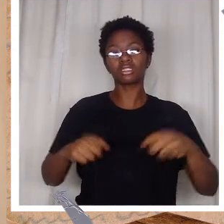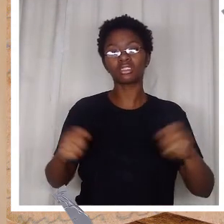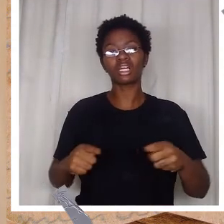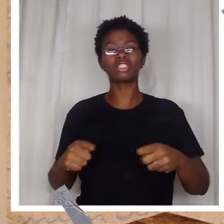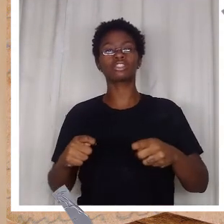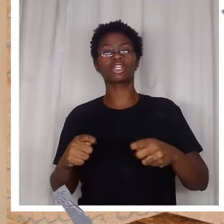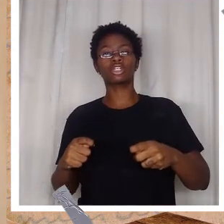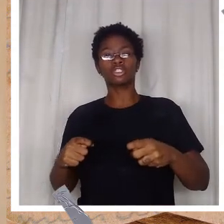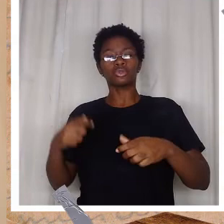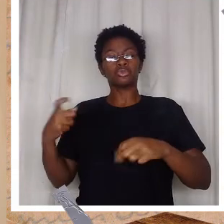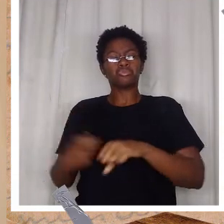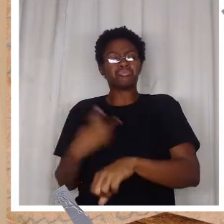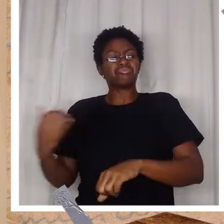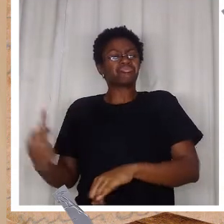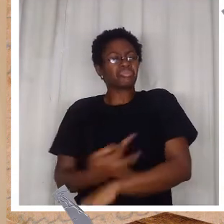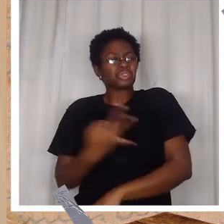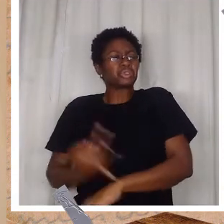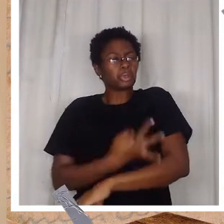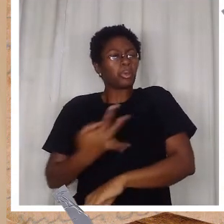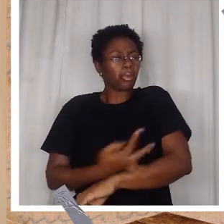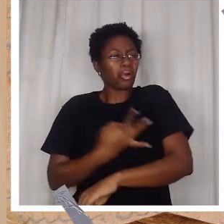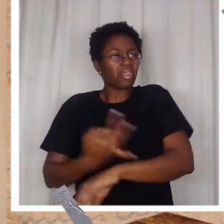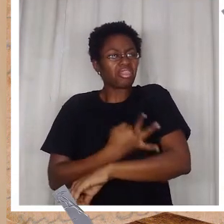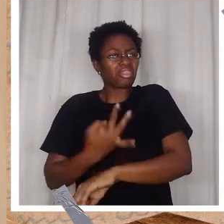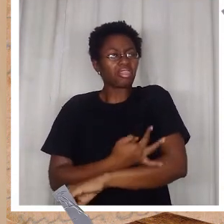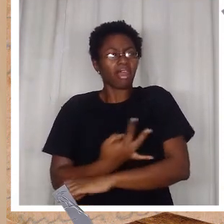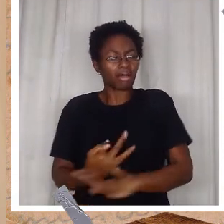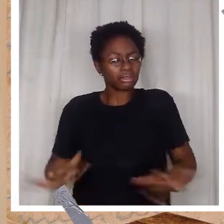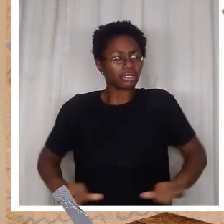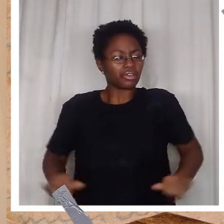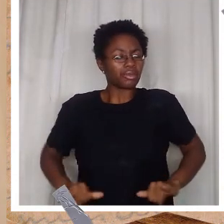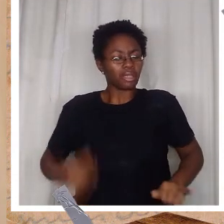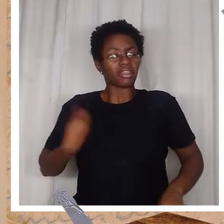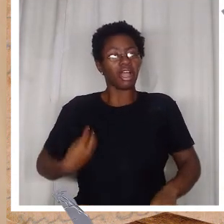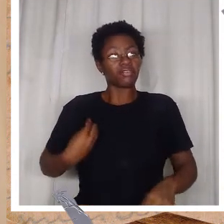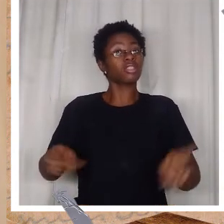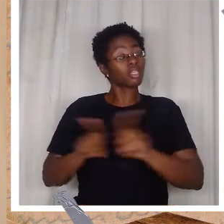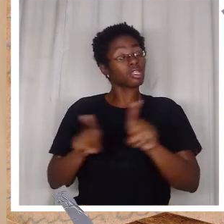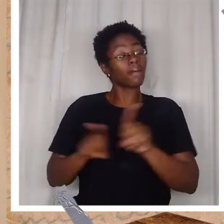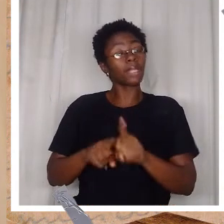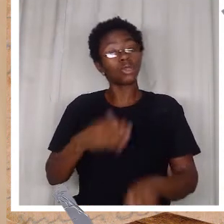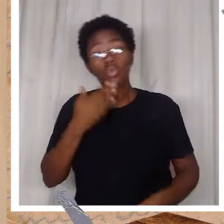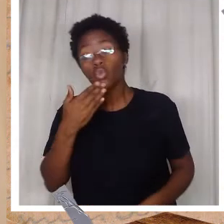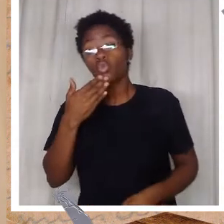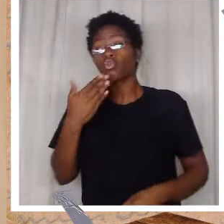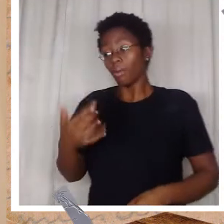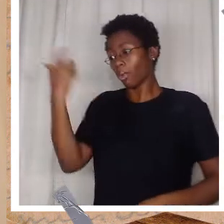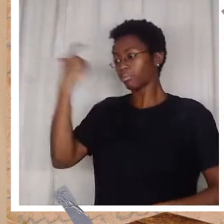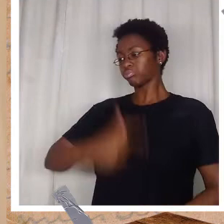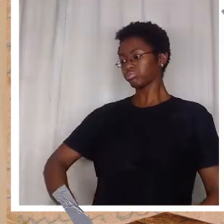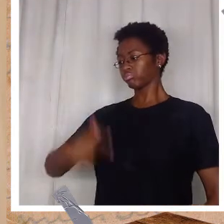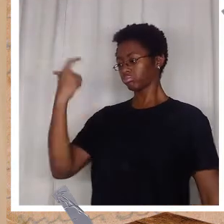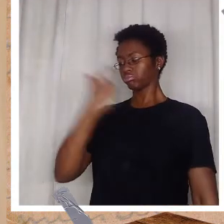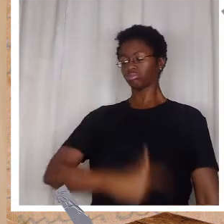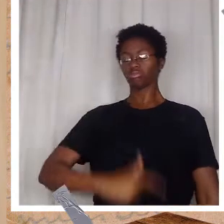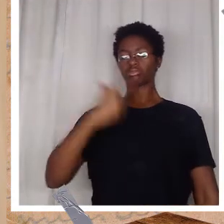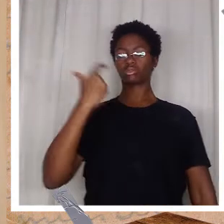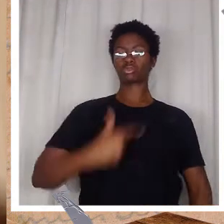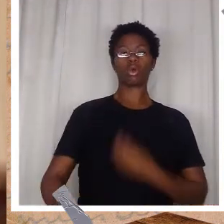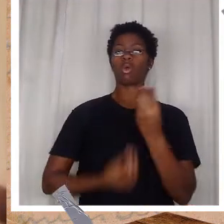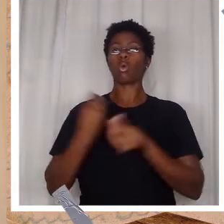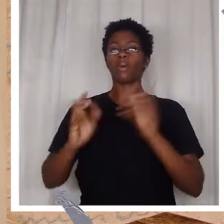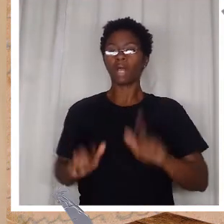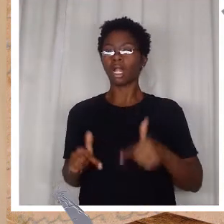no dia a dia, como ela realizava isso, de que maneira ela se construía como pessoa